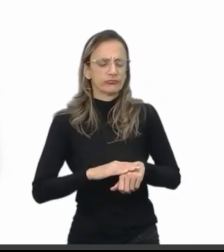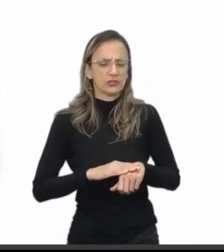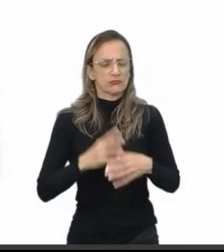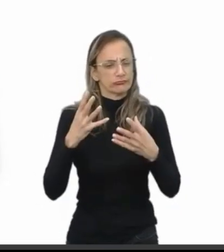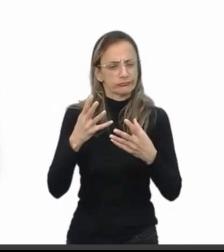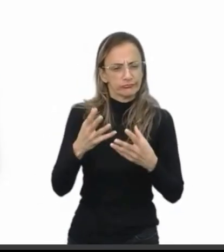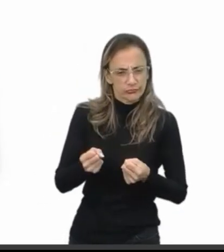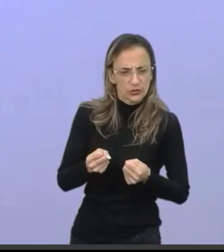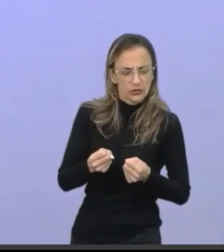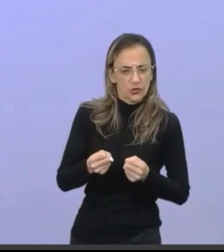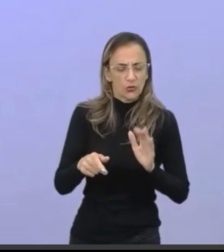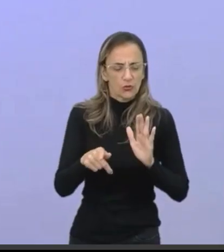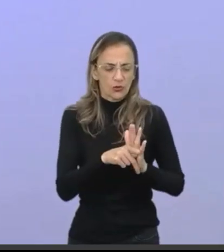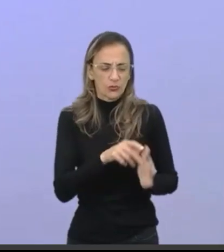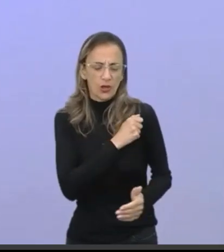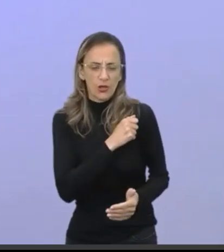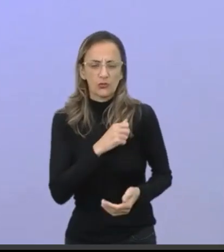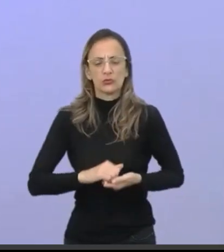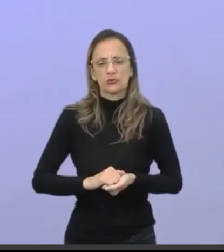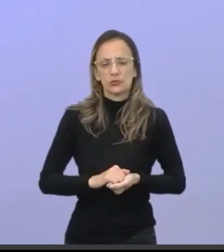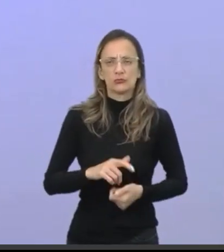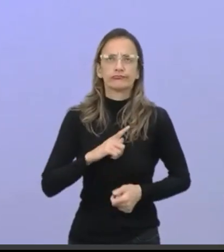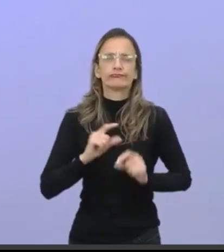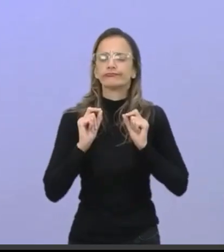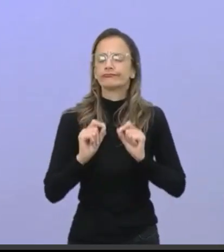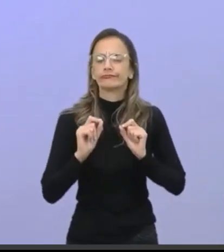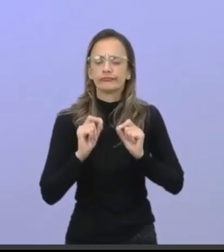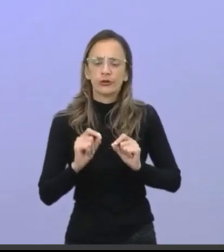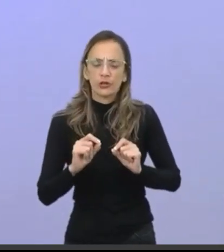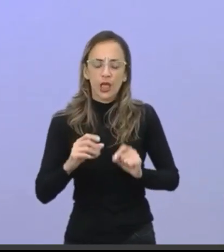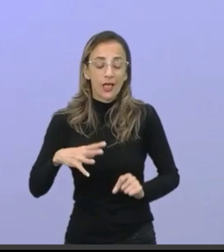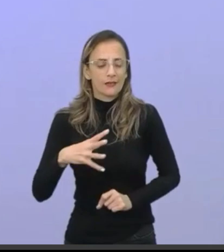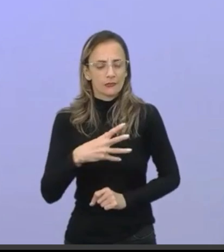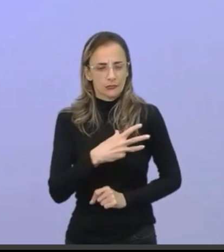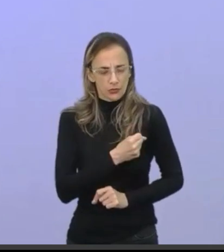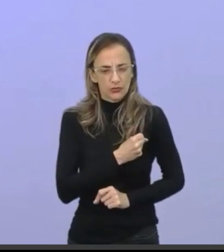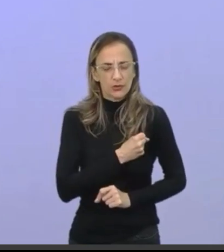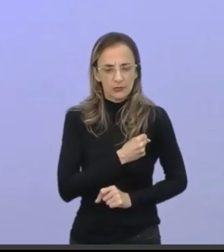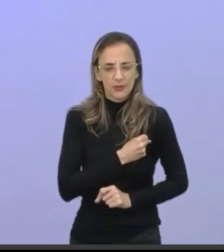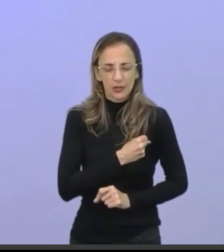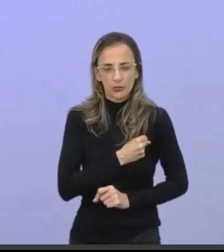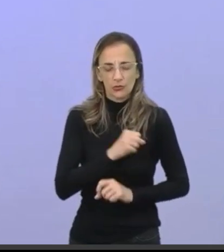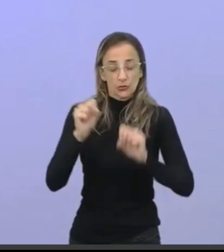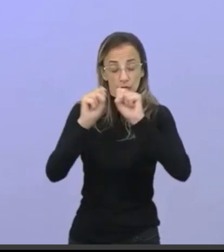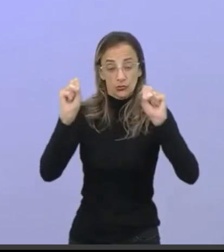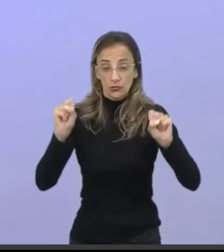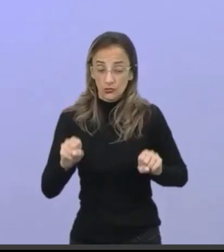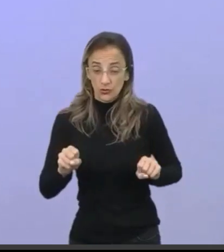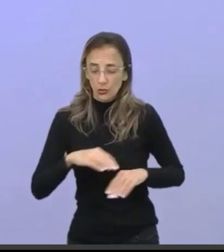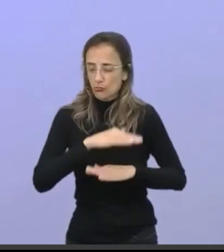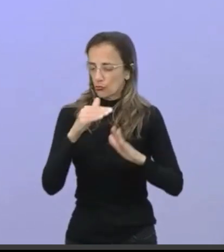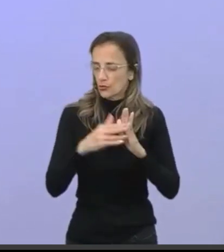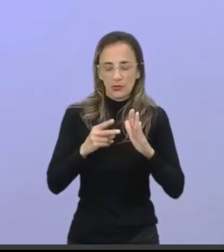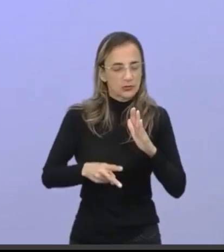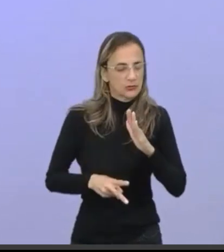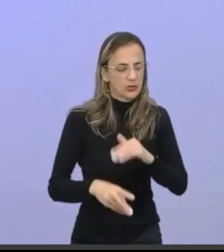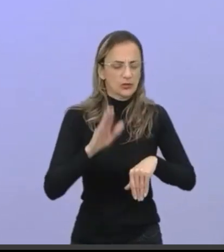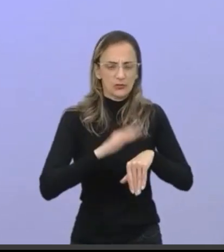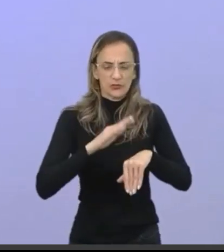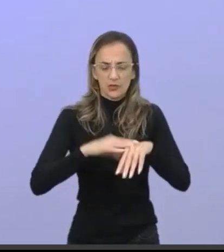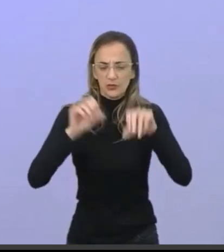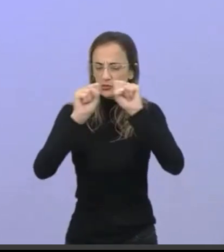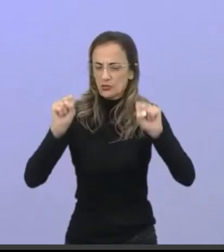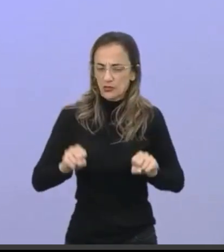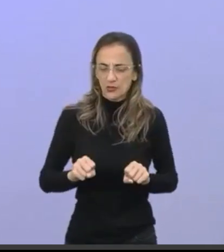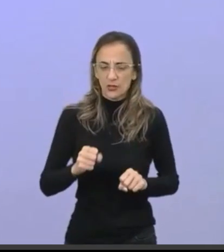com o login do estudante, a gente tem, então, o salvamento da programação. Então, todas as vezes que você faz essa programação com o